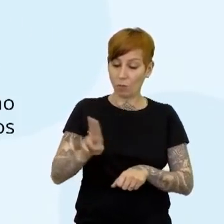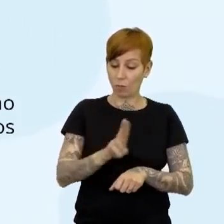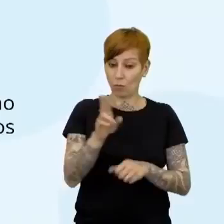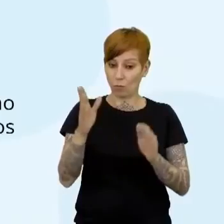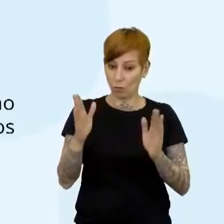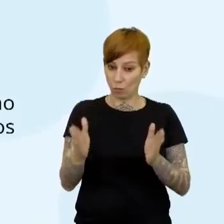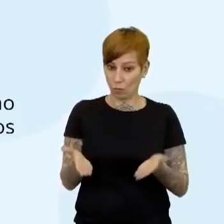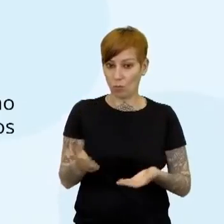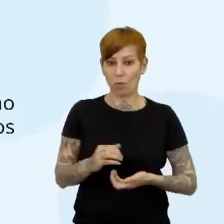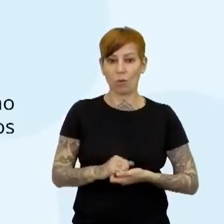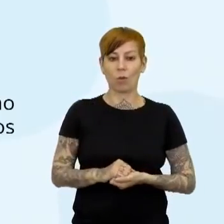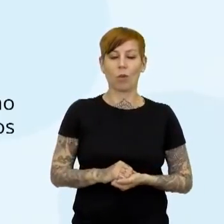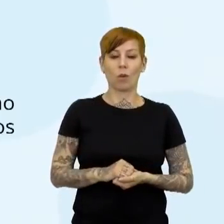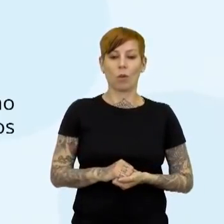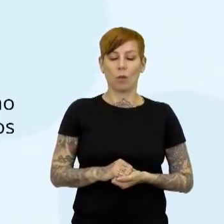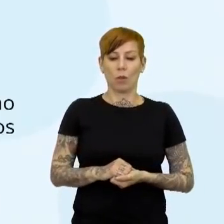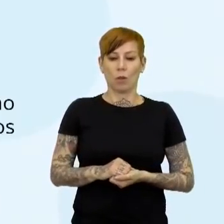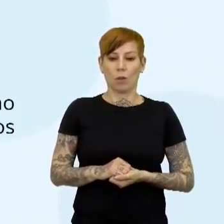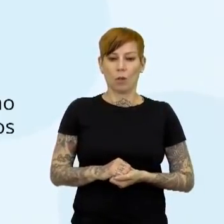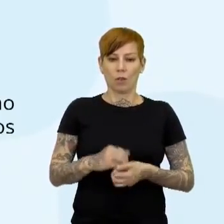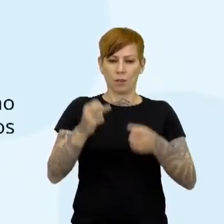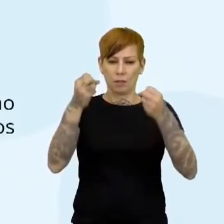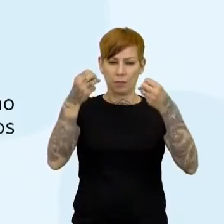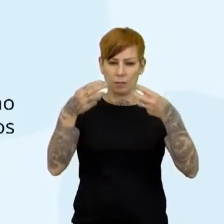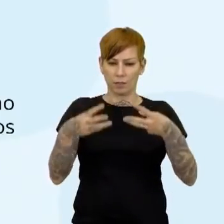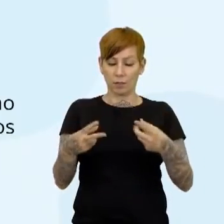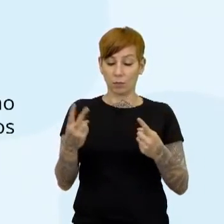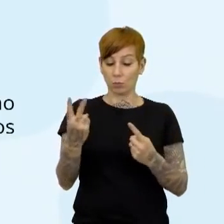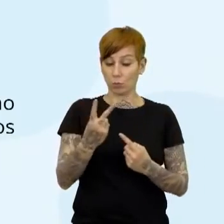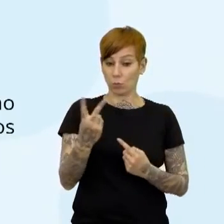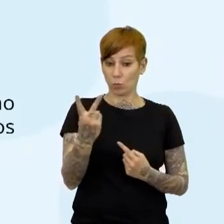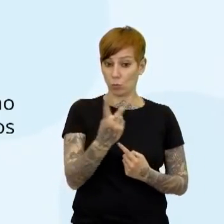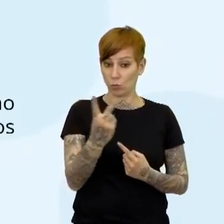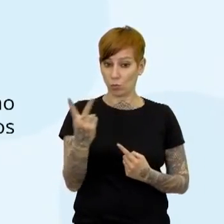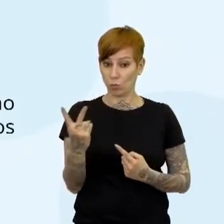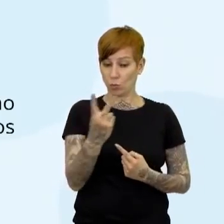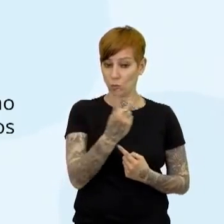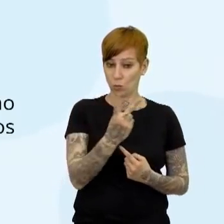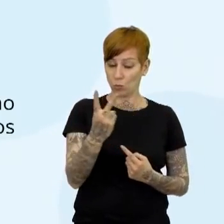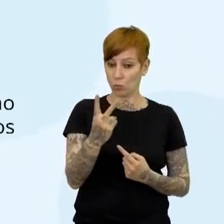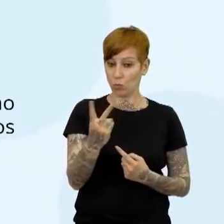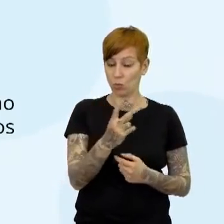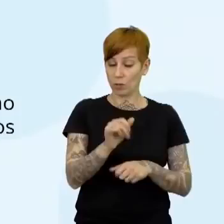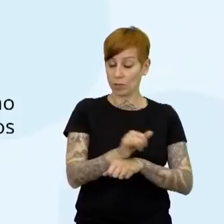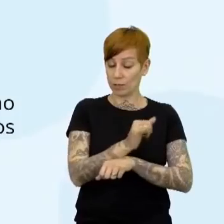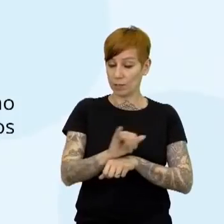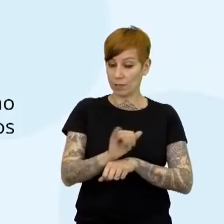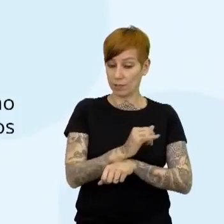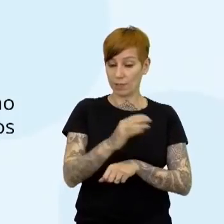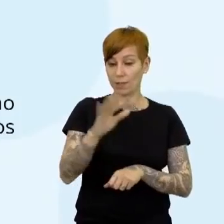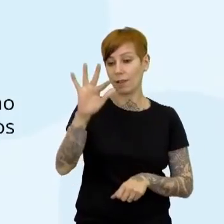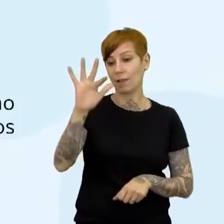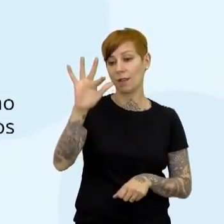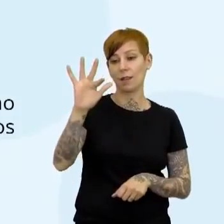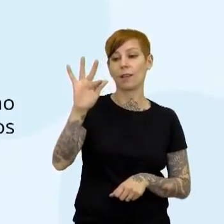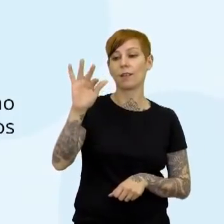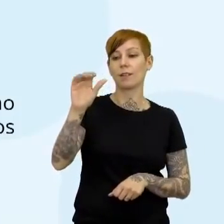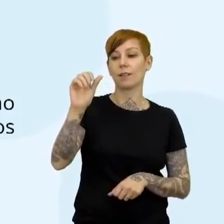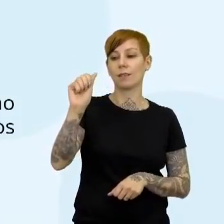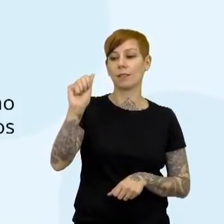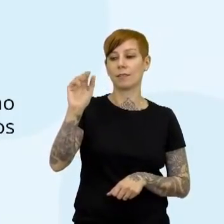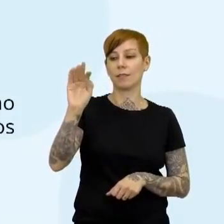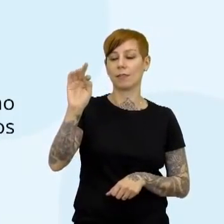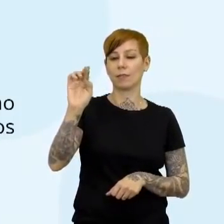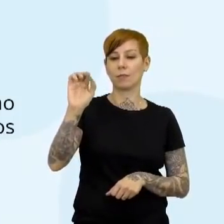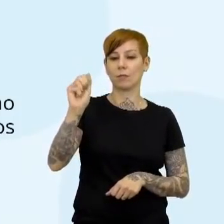coloquei aqui para vocês agora a gente vai falar de duas em especial duas formas de faturar que é o trinômio quadrado